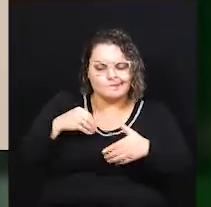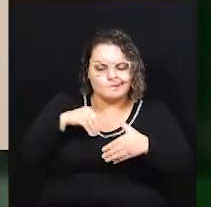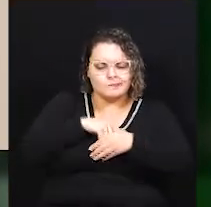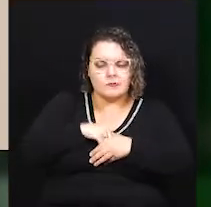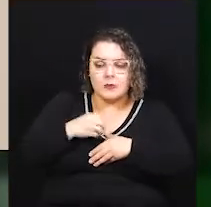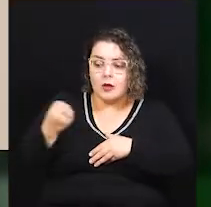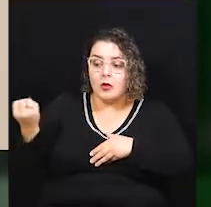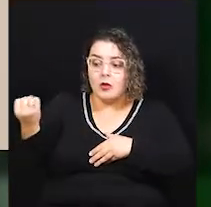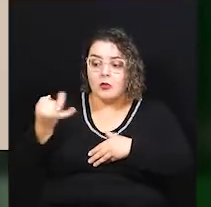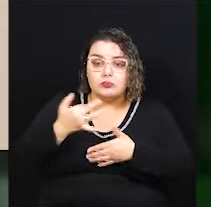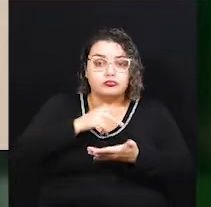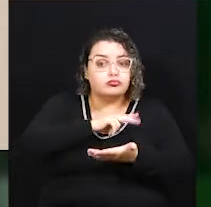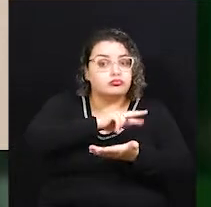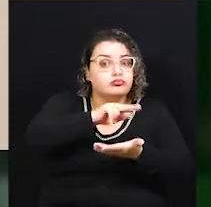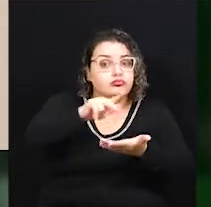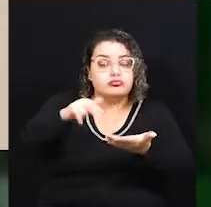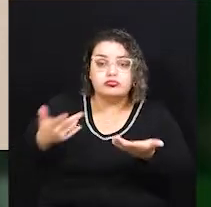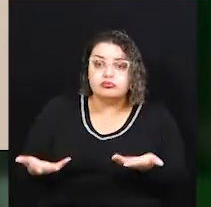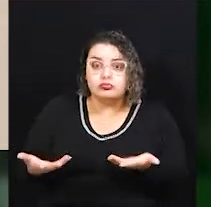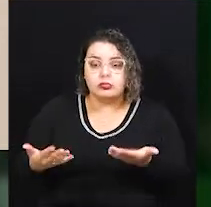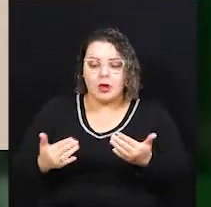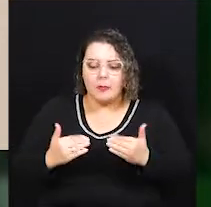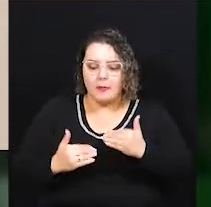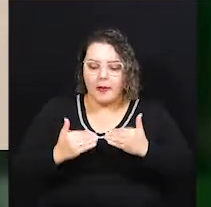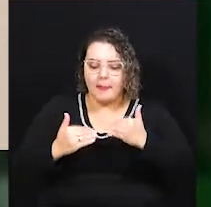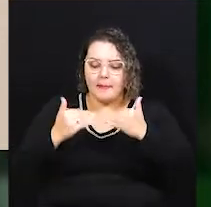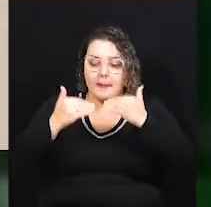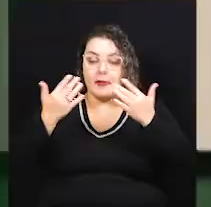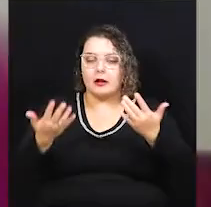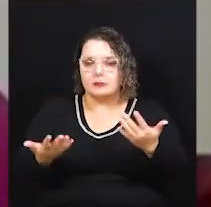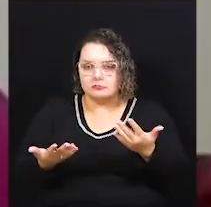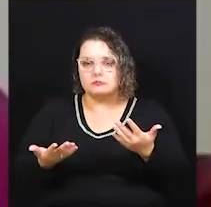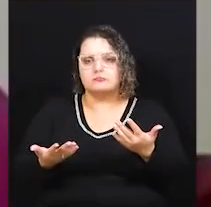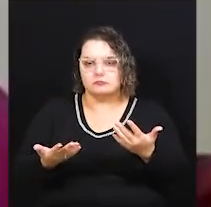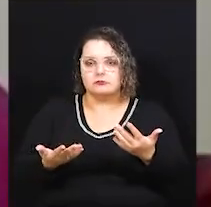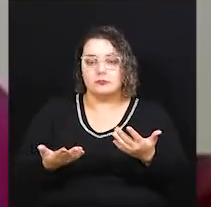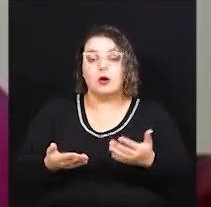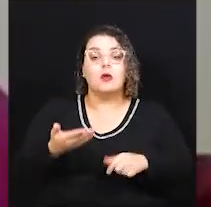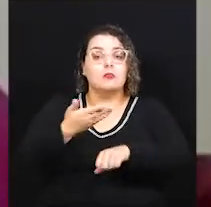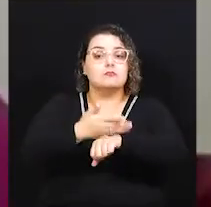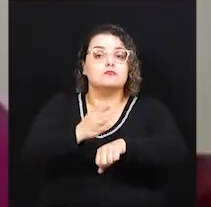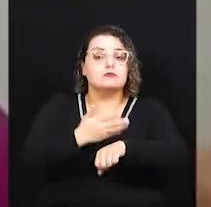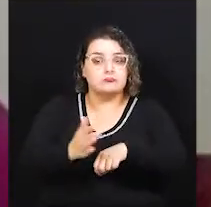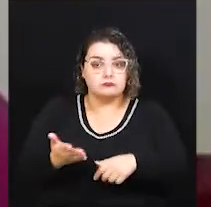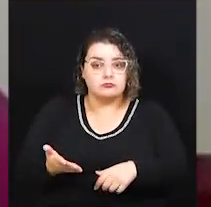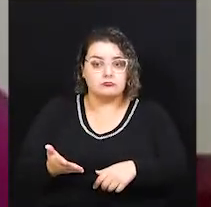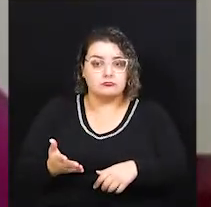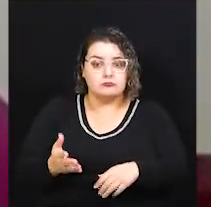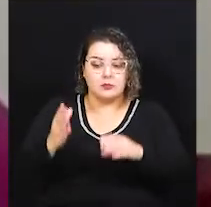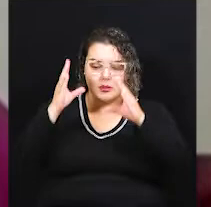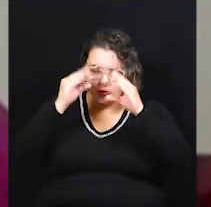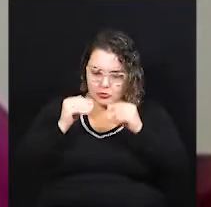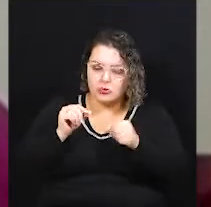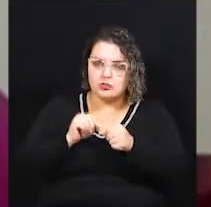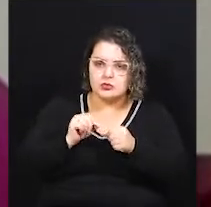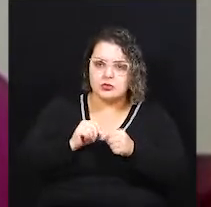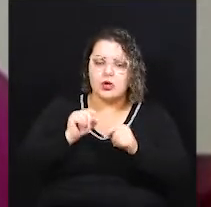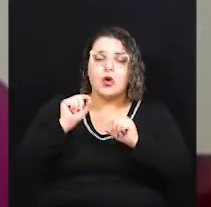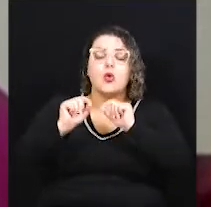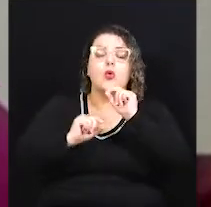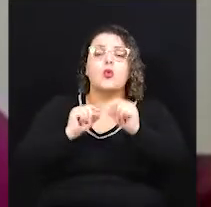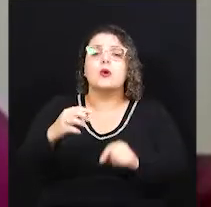quantidade de sentimentos e variações, é tom sobre tom, né? Então, o exercício que eu digo é, à noite, faça isso. O que